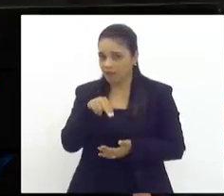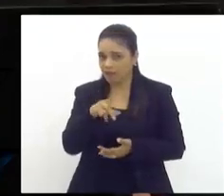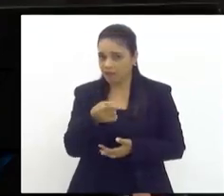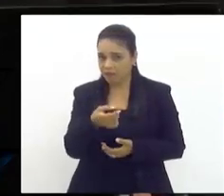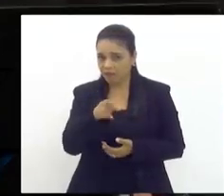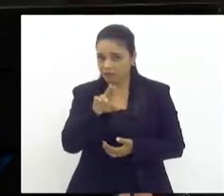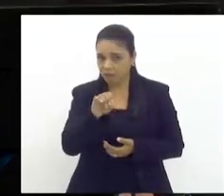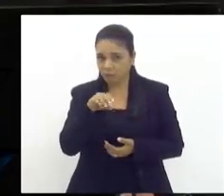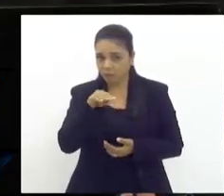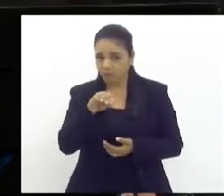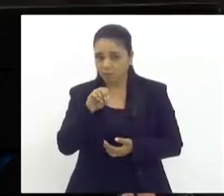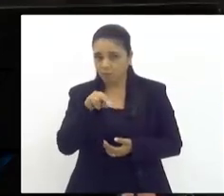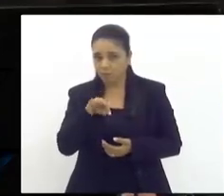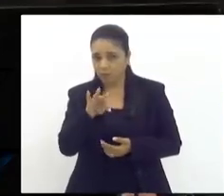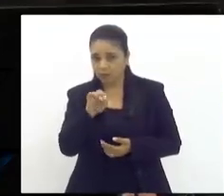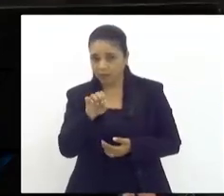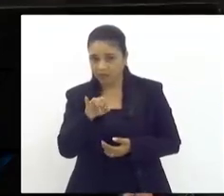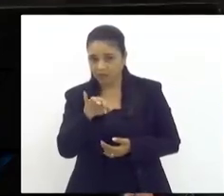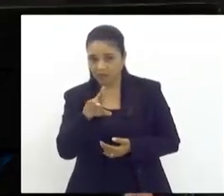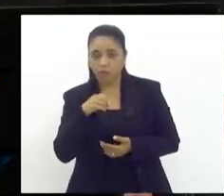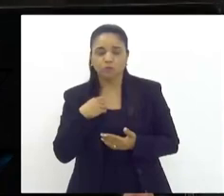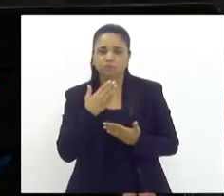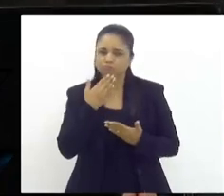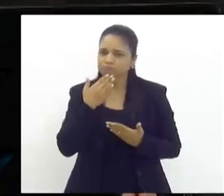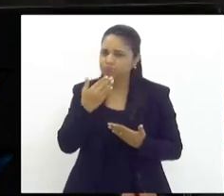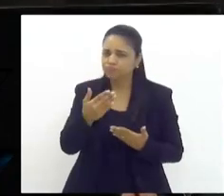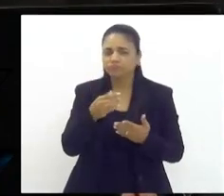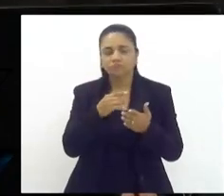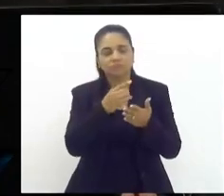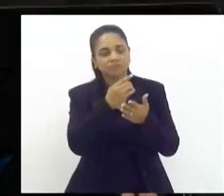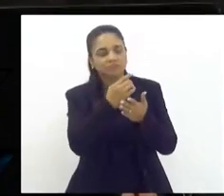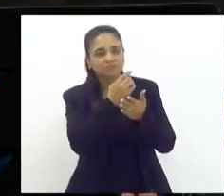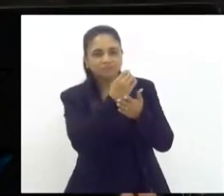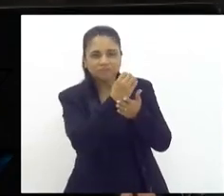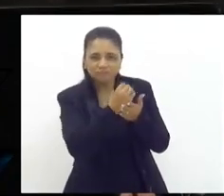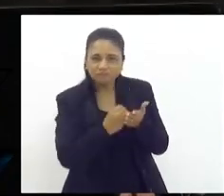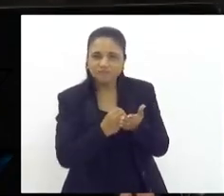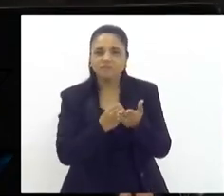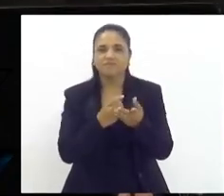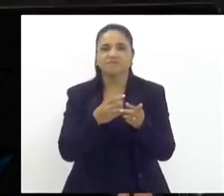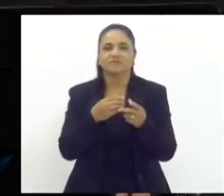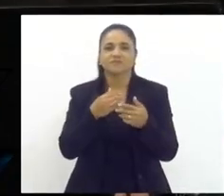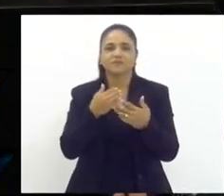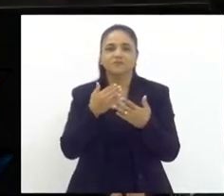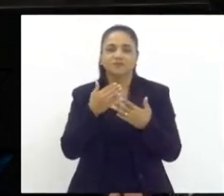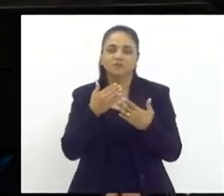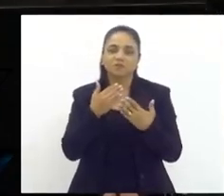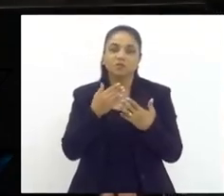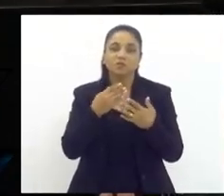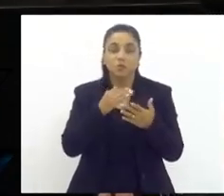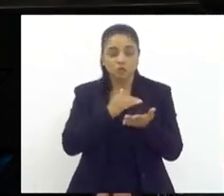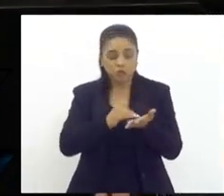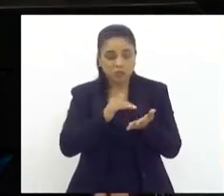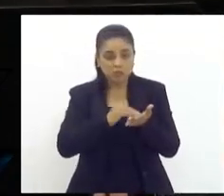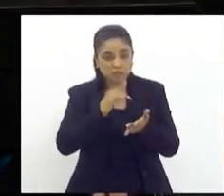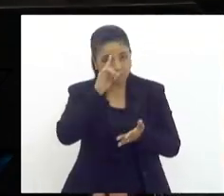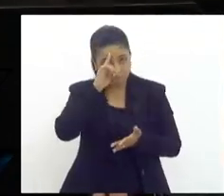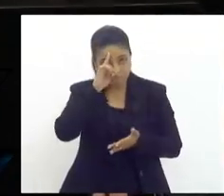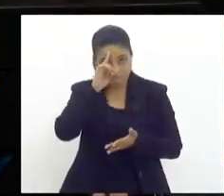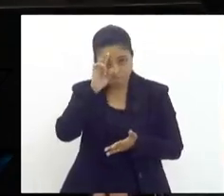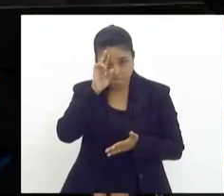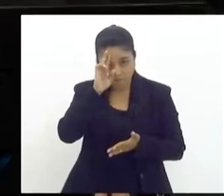muito solícito as questões dos Municípios né um secretário eh que comanda importante